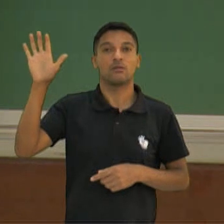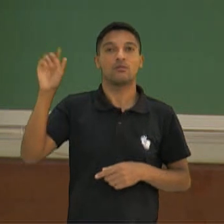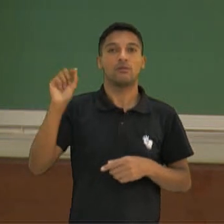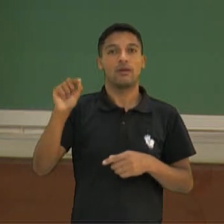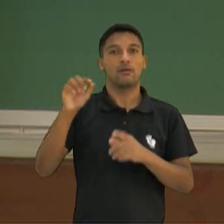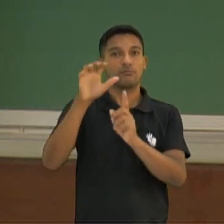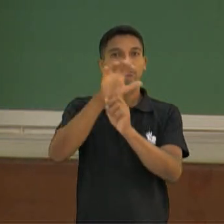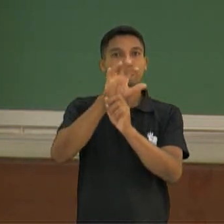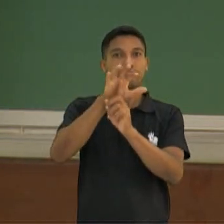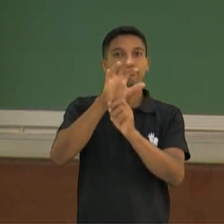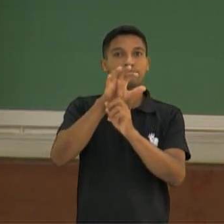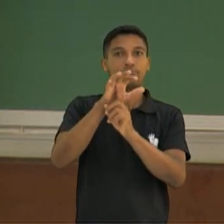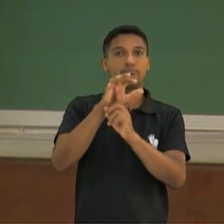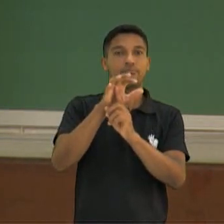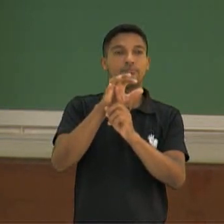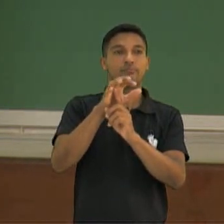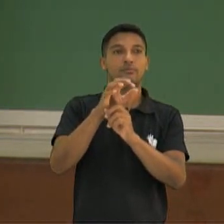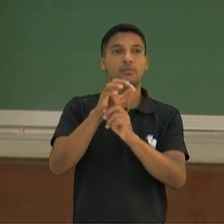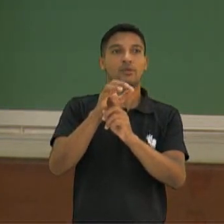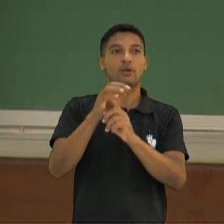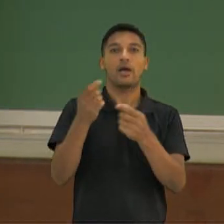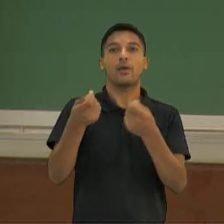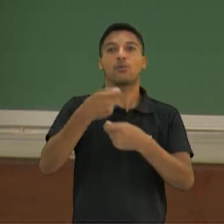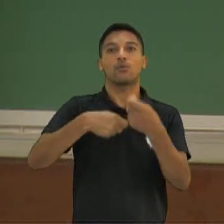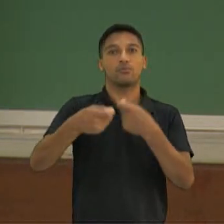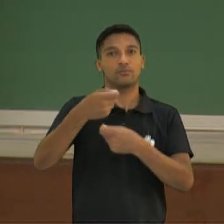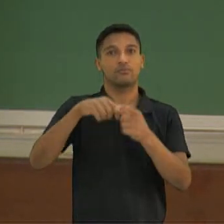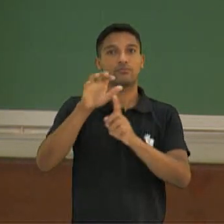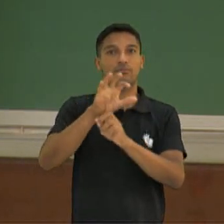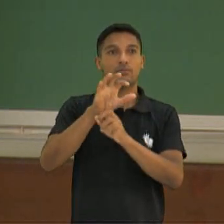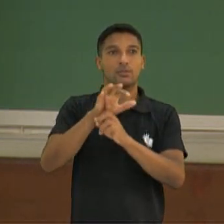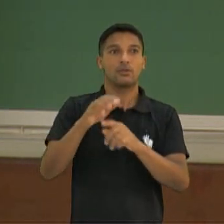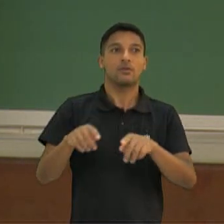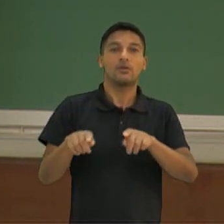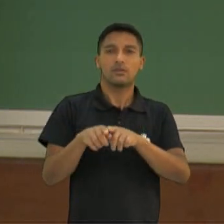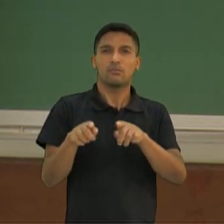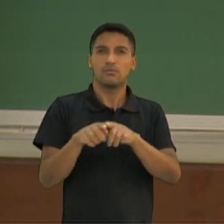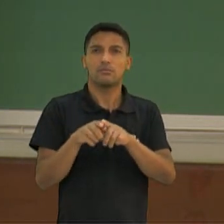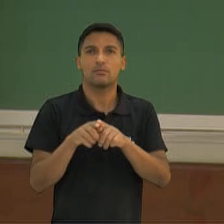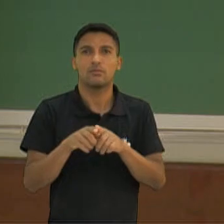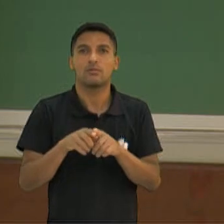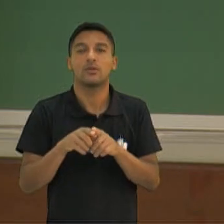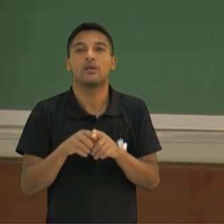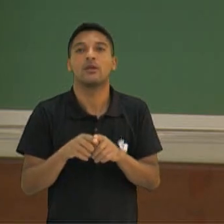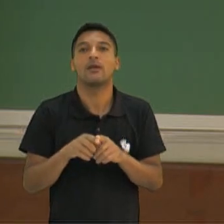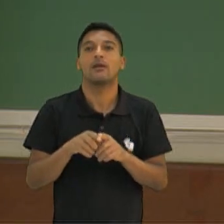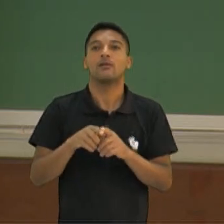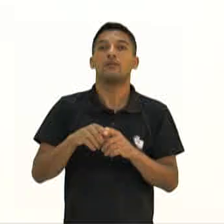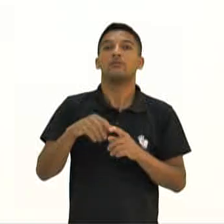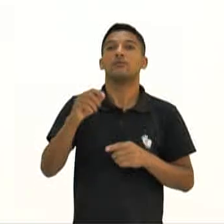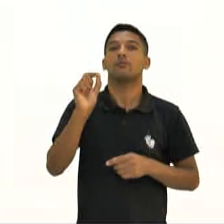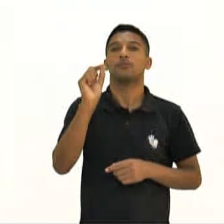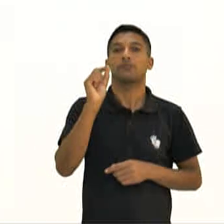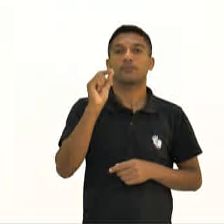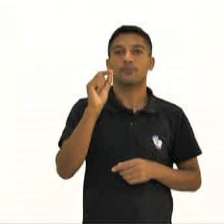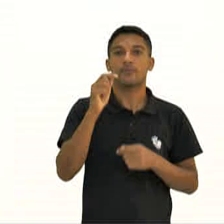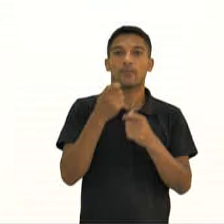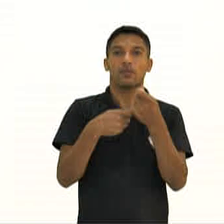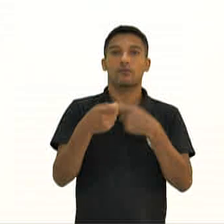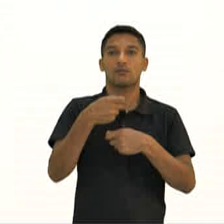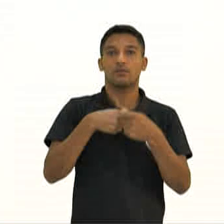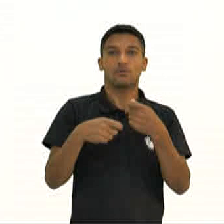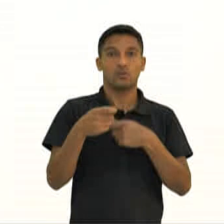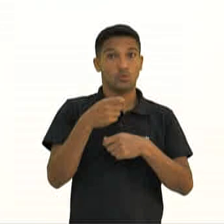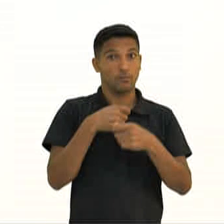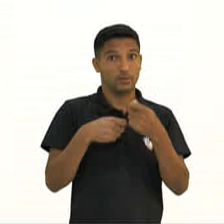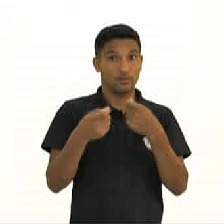intercontinentais, alterações sociais e econômicas. Aí vem a crise de 2008, que foi uma alteração econômica significativa. A chegada